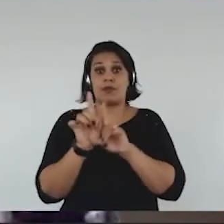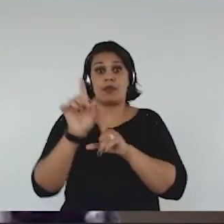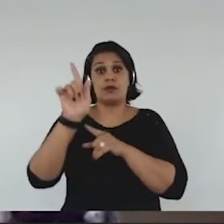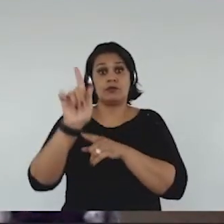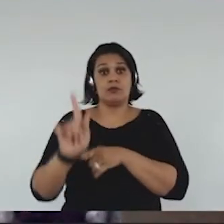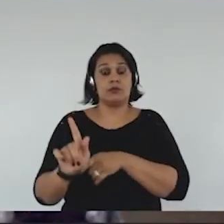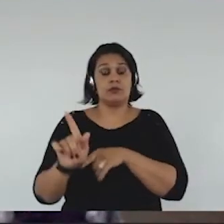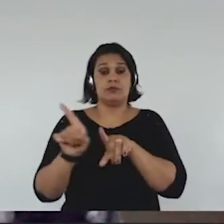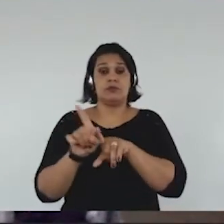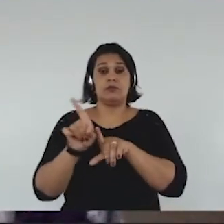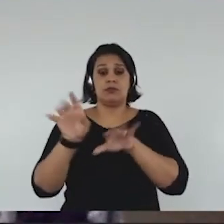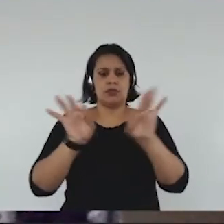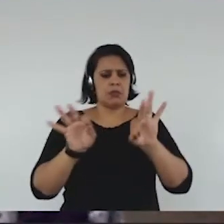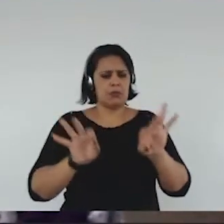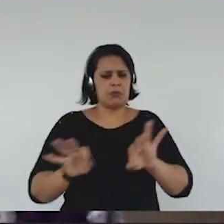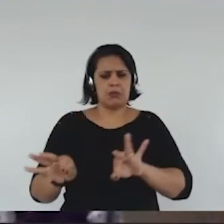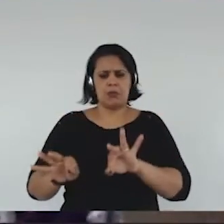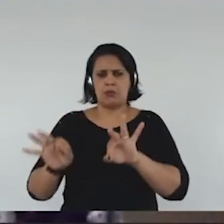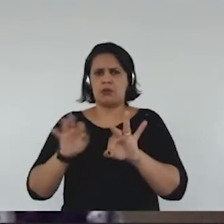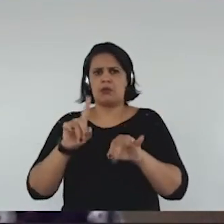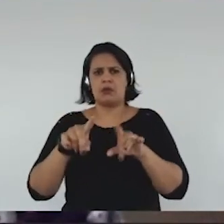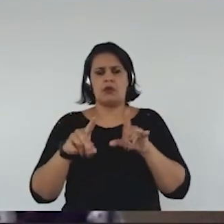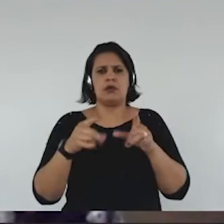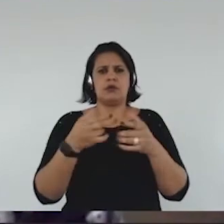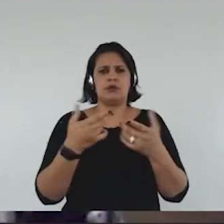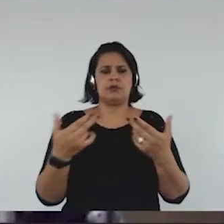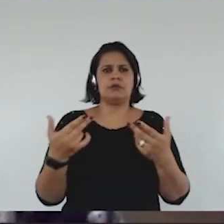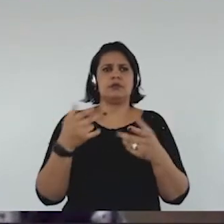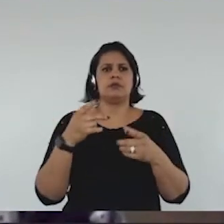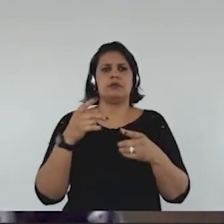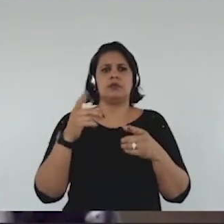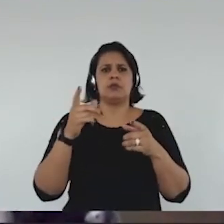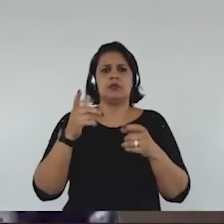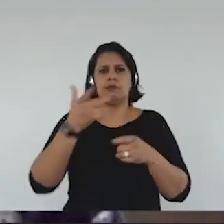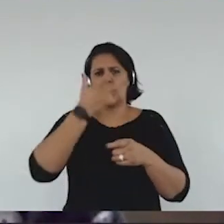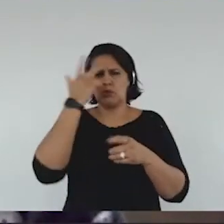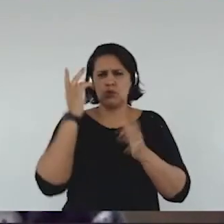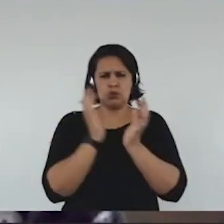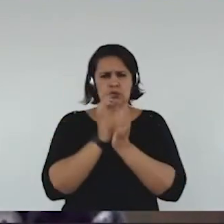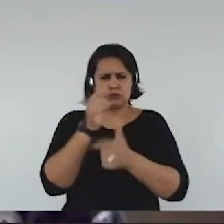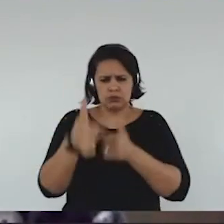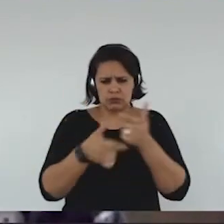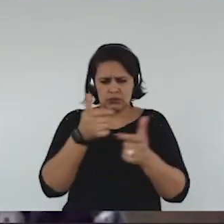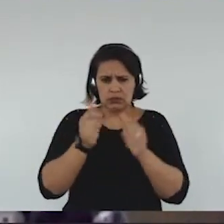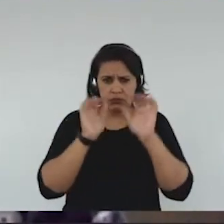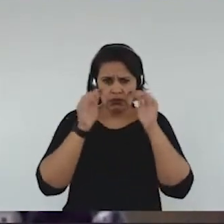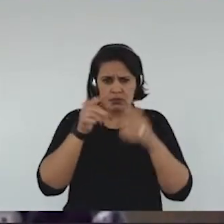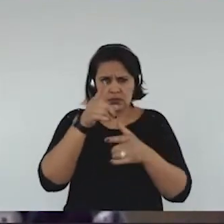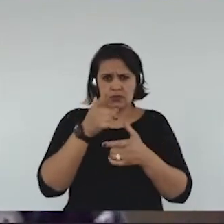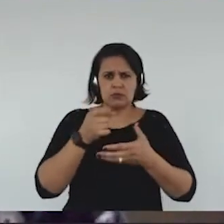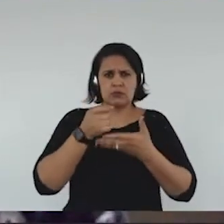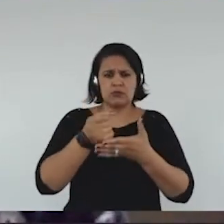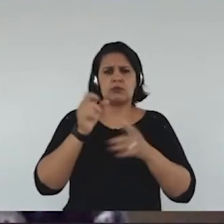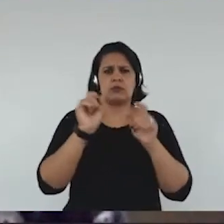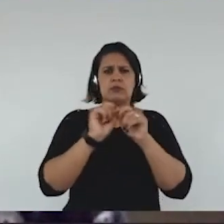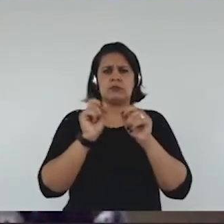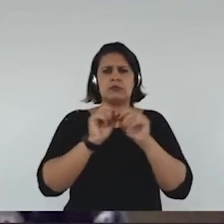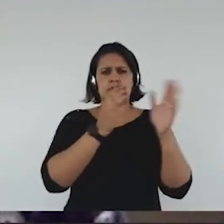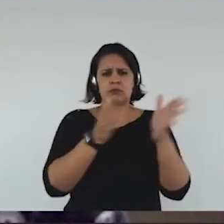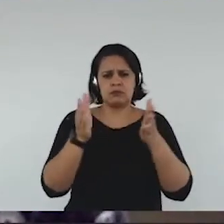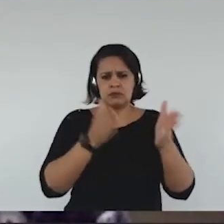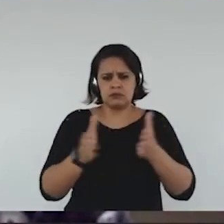preparação de todo um plantel de pessoas, de staff, para tratar adequadamente com o procedimento